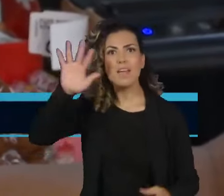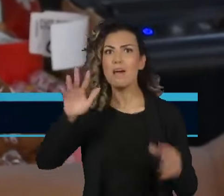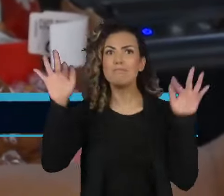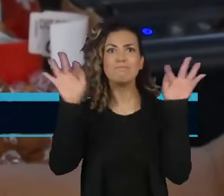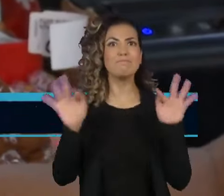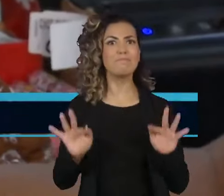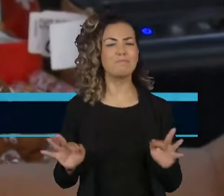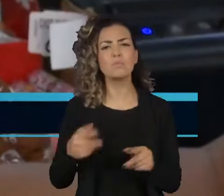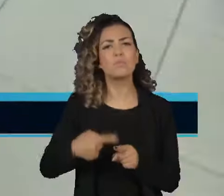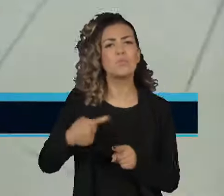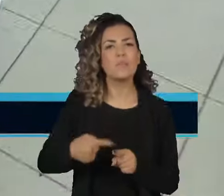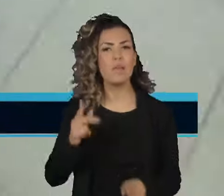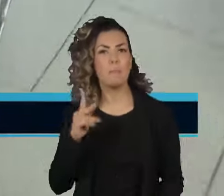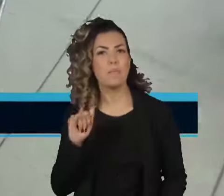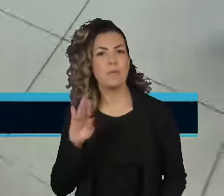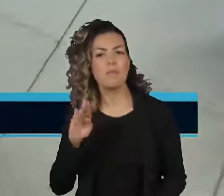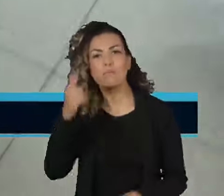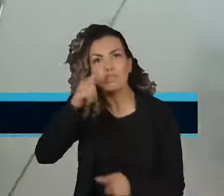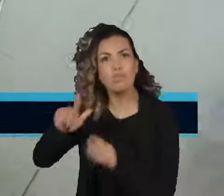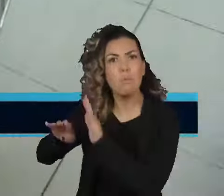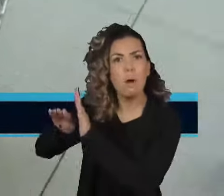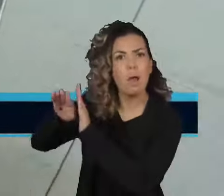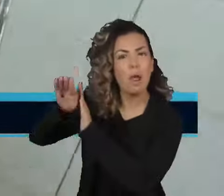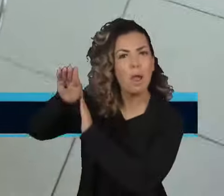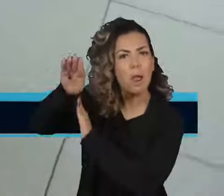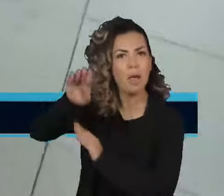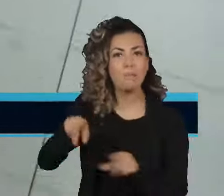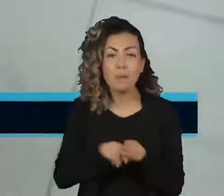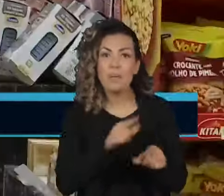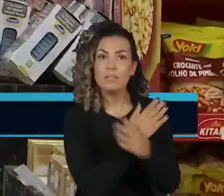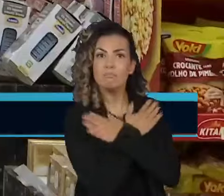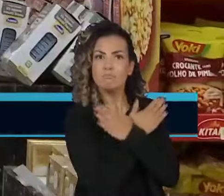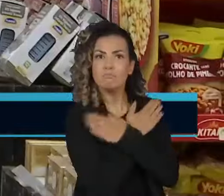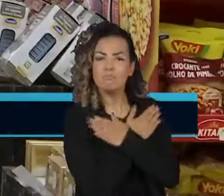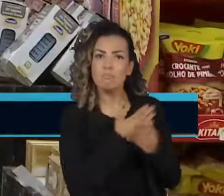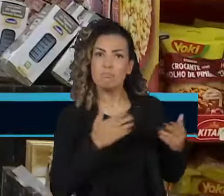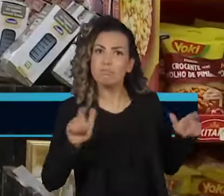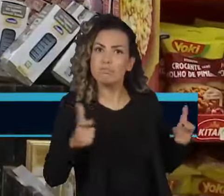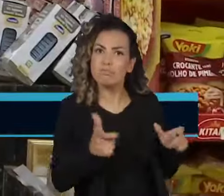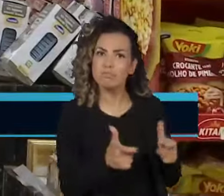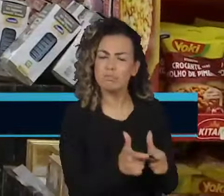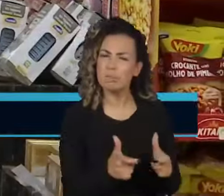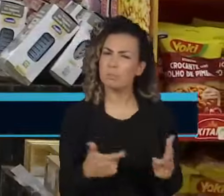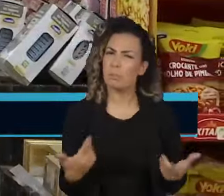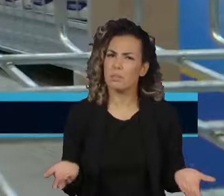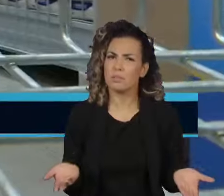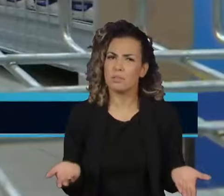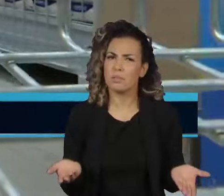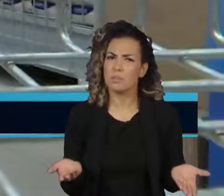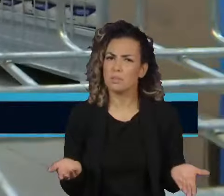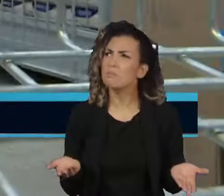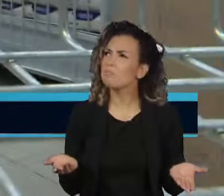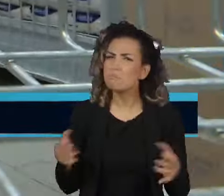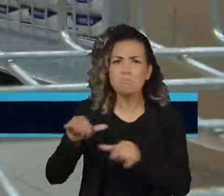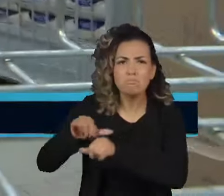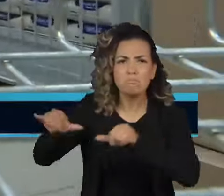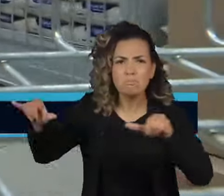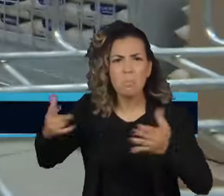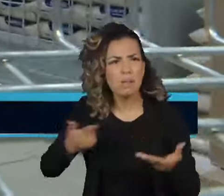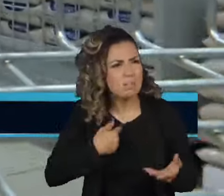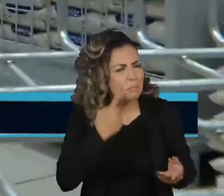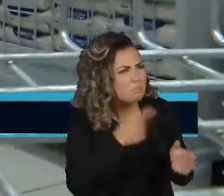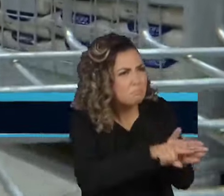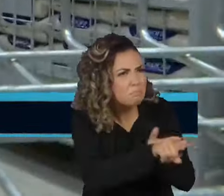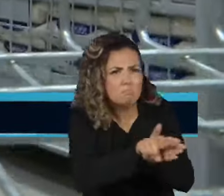do PIB acima do esperado e a baixa Histórica no desemprego mas as pesquisas mais recentes indicam que a população